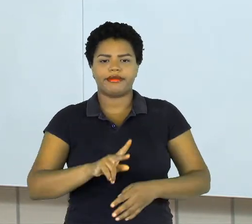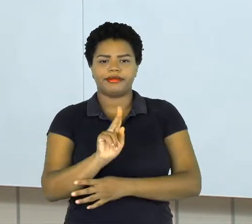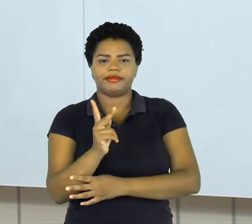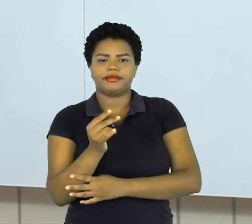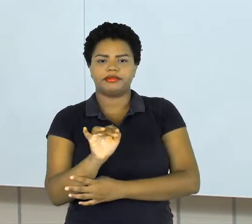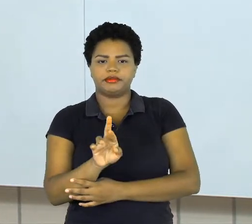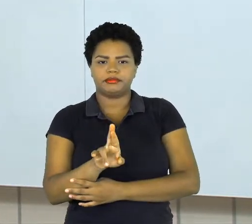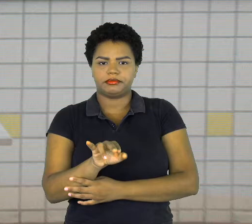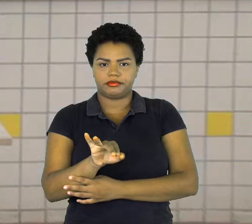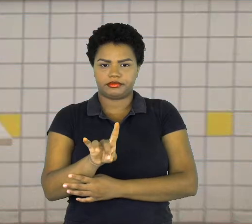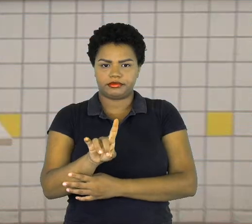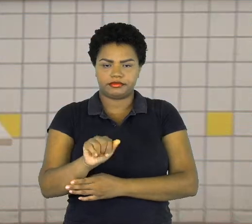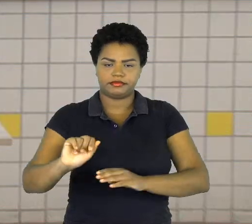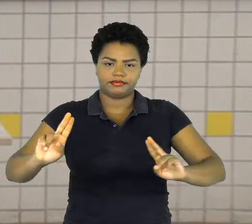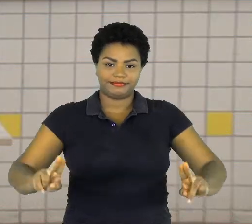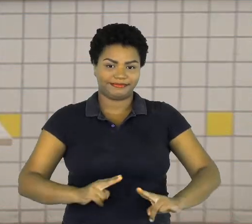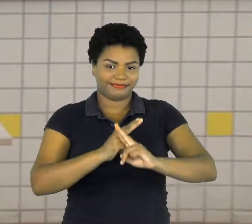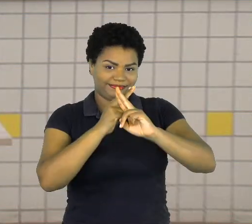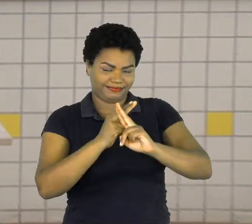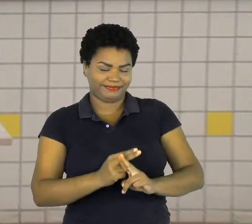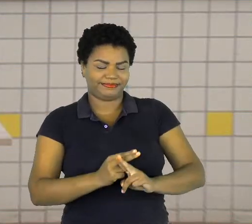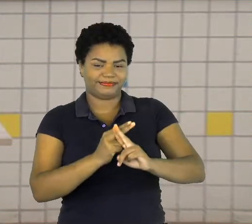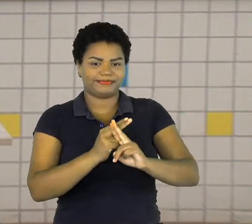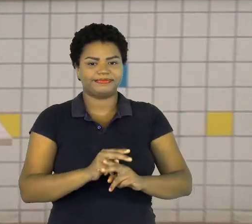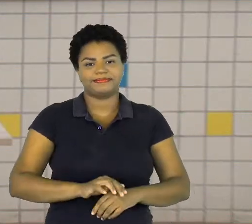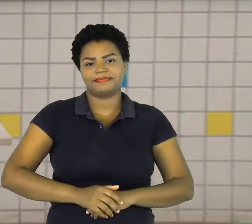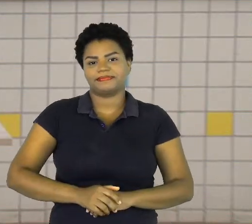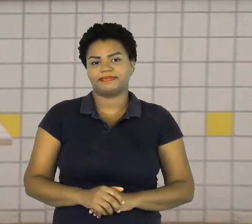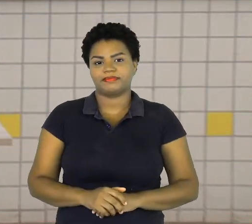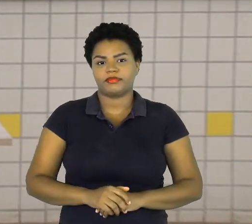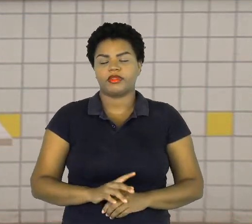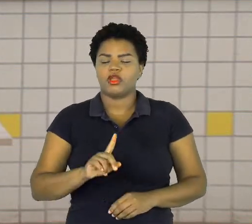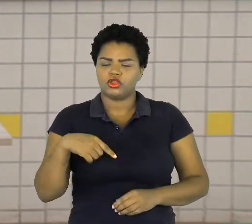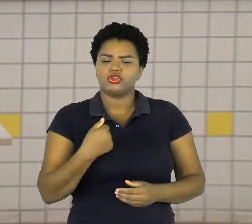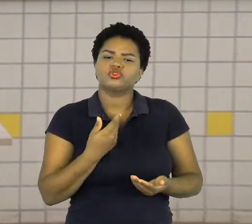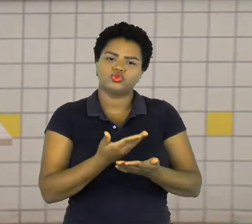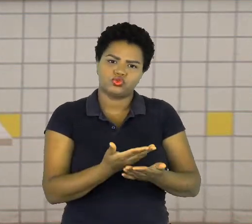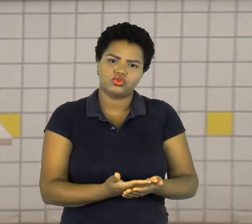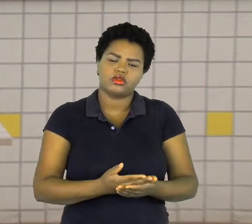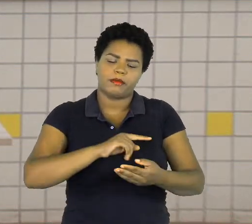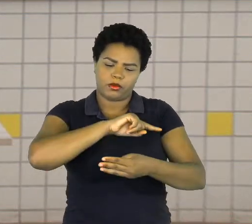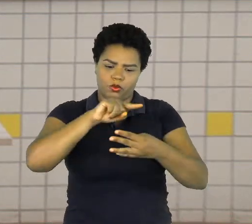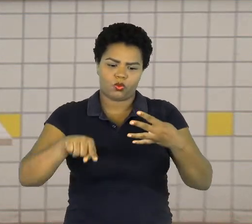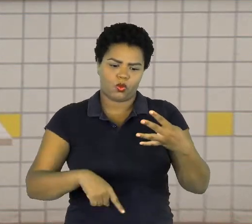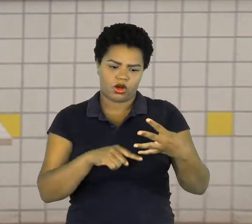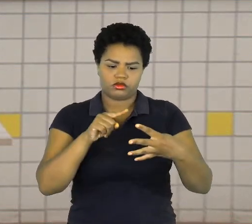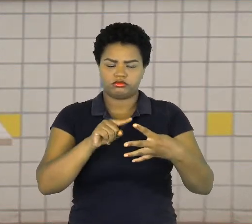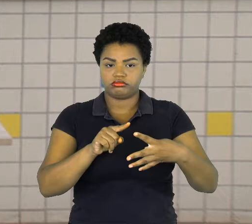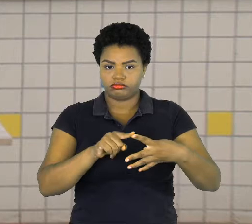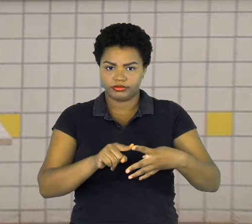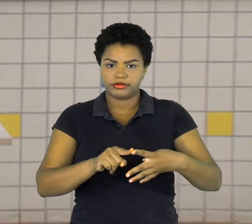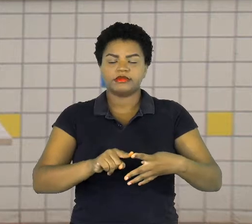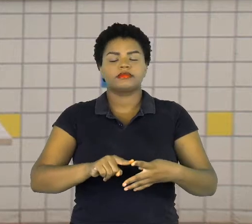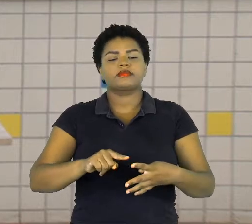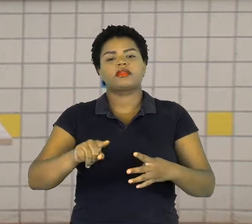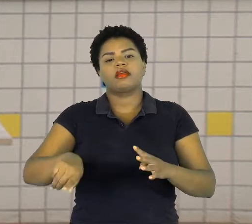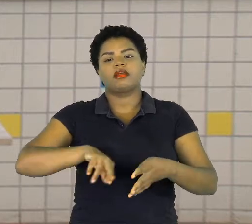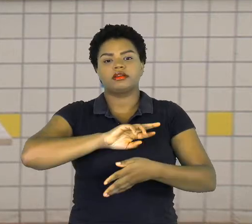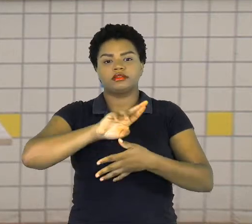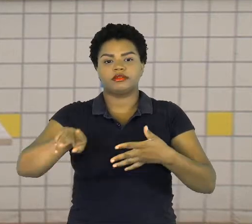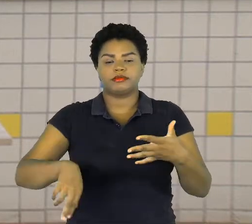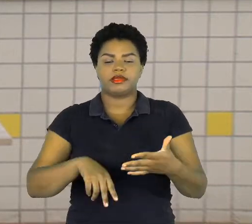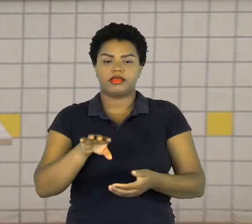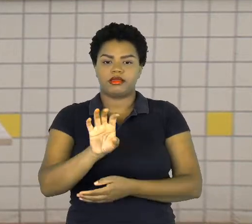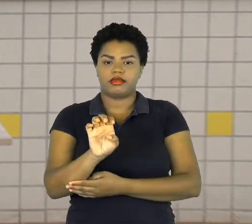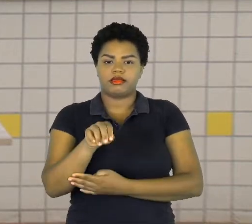biologia. Bom, mas basicamente nós trabalhamos com 4 tipos, que é a espécie endêmica, que são espécies de determinados